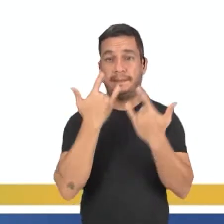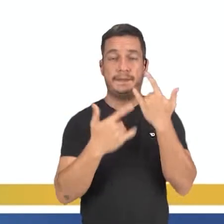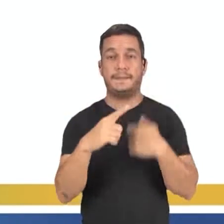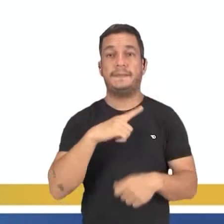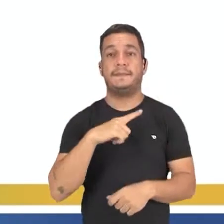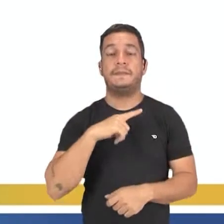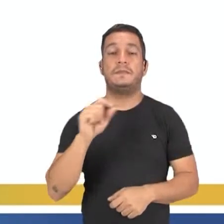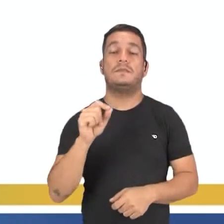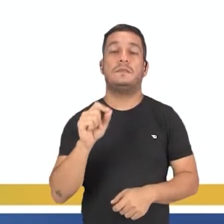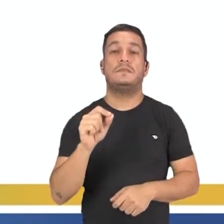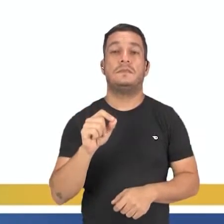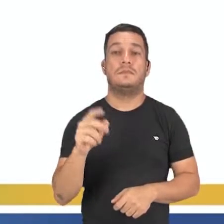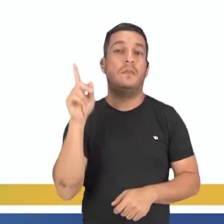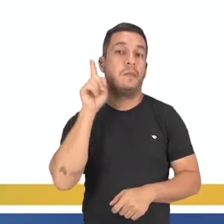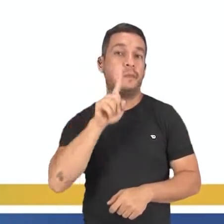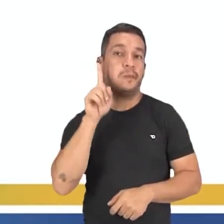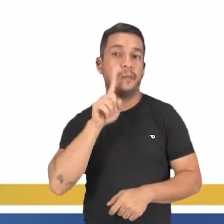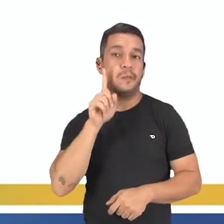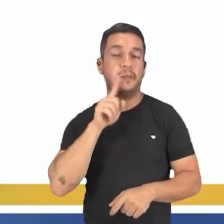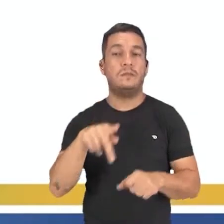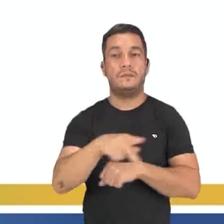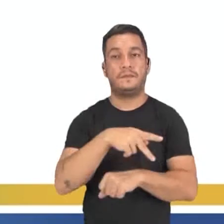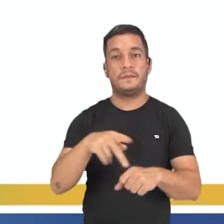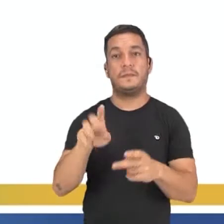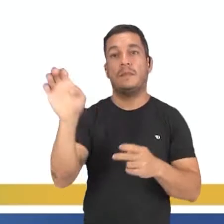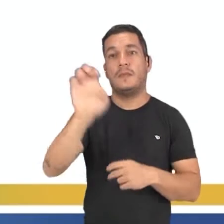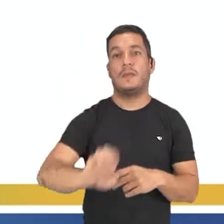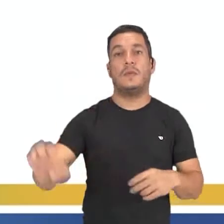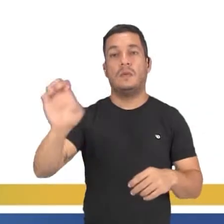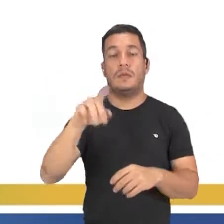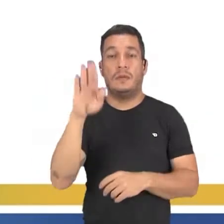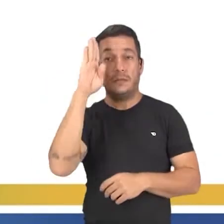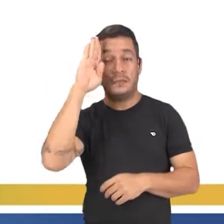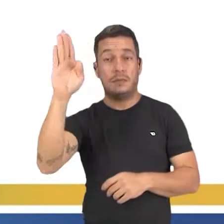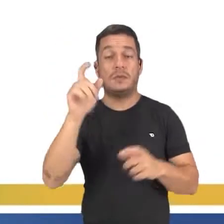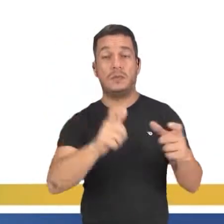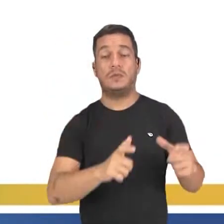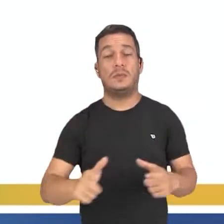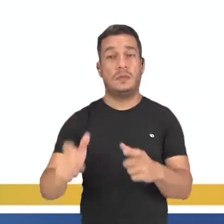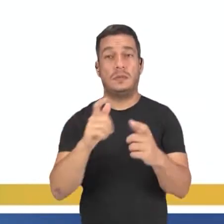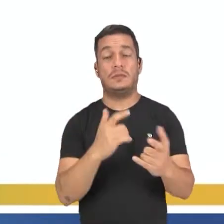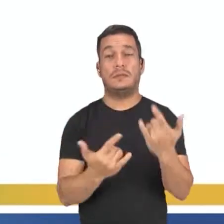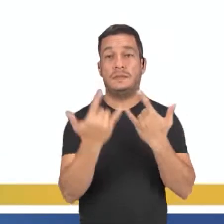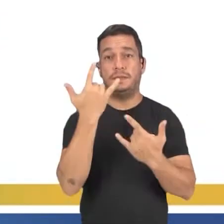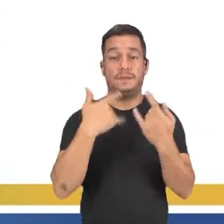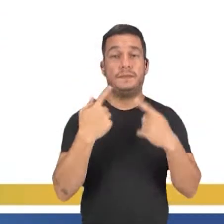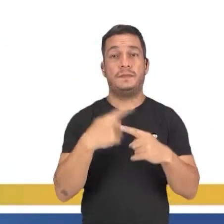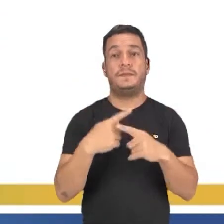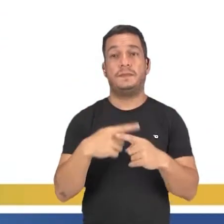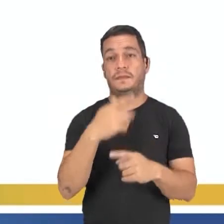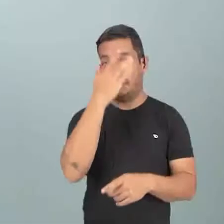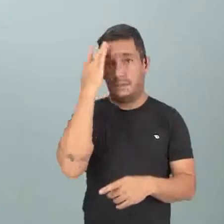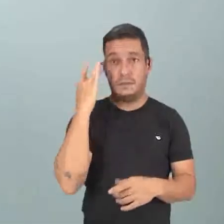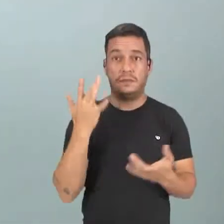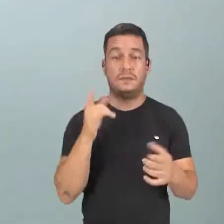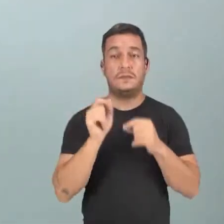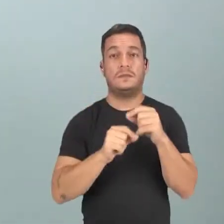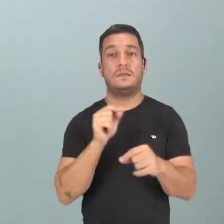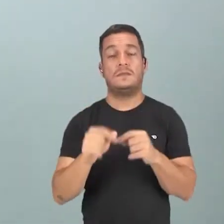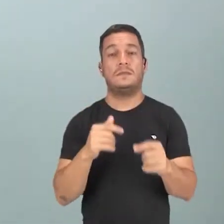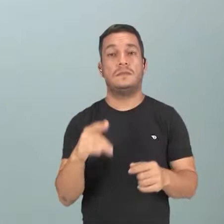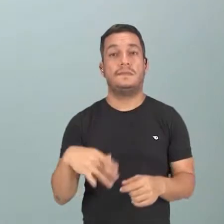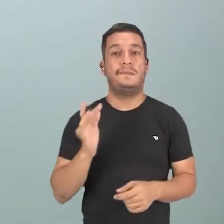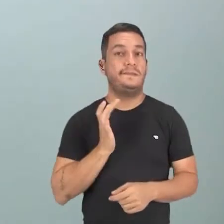eu tenho tanto os Estados Unidos como a Europa, que são as principais áreas de atração, porque as pessoas buscam aí uma forma